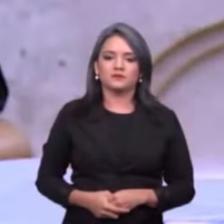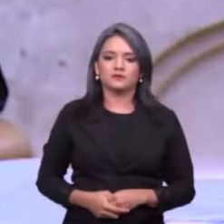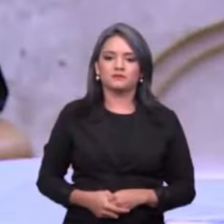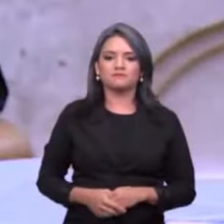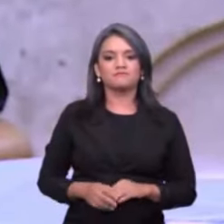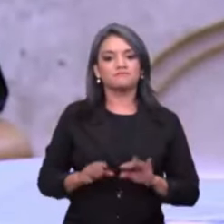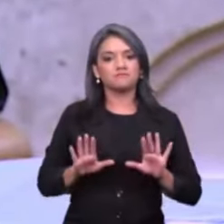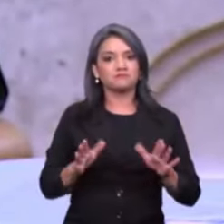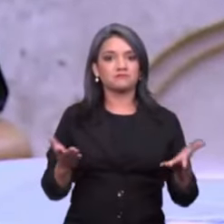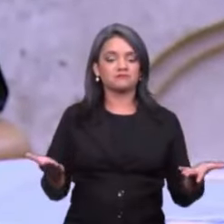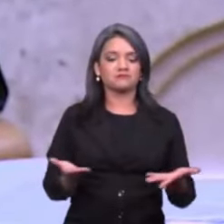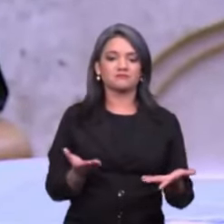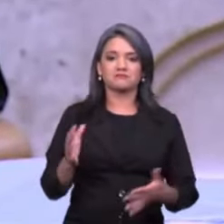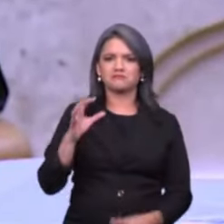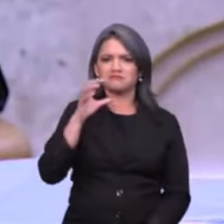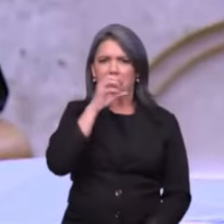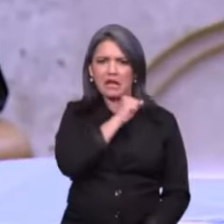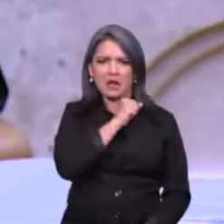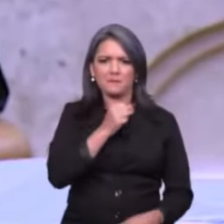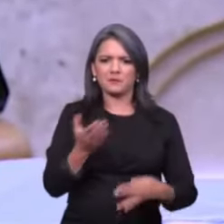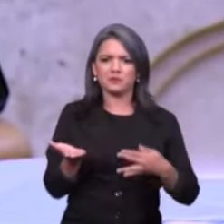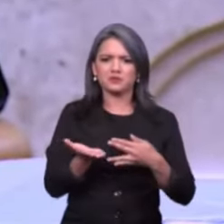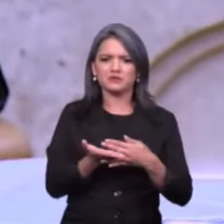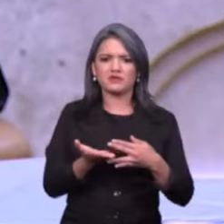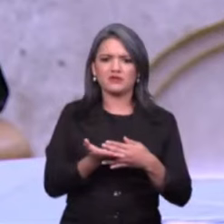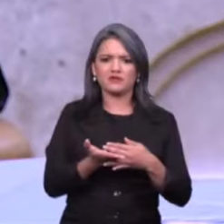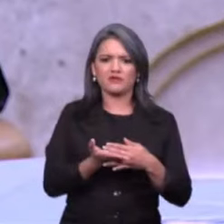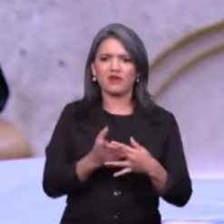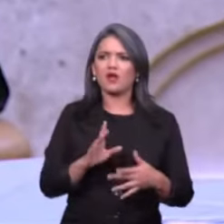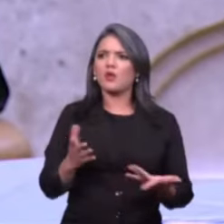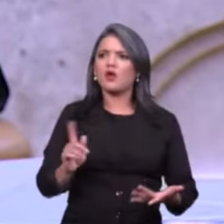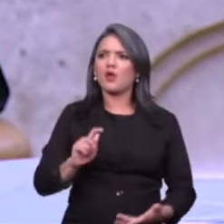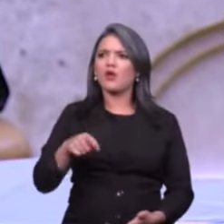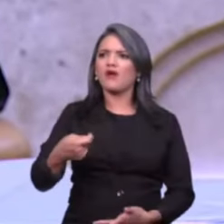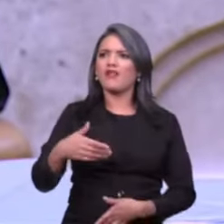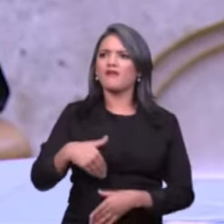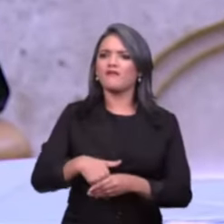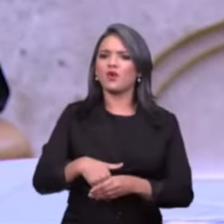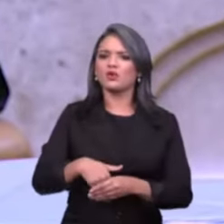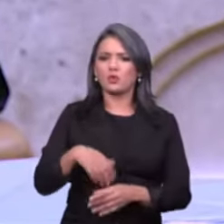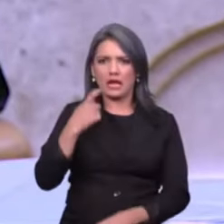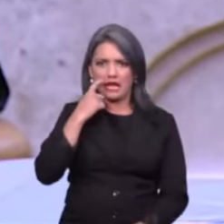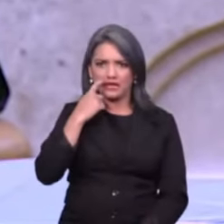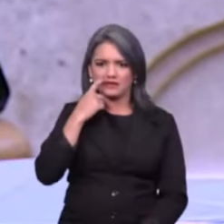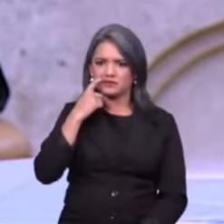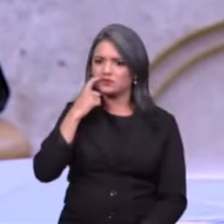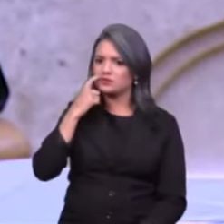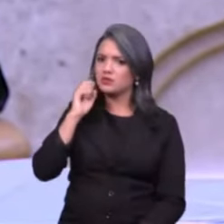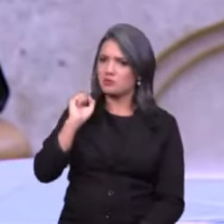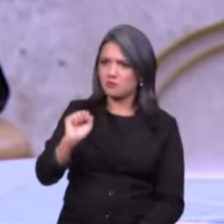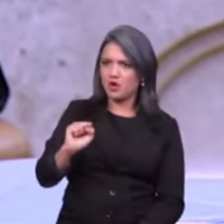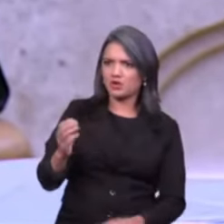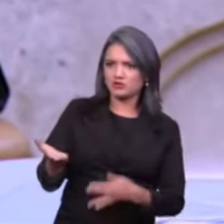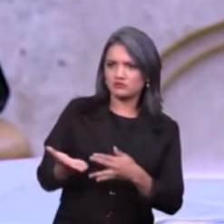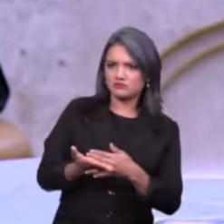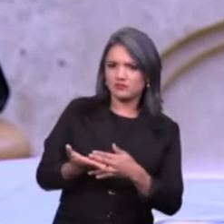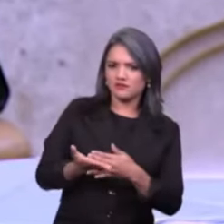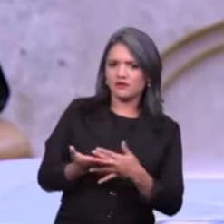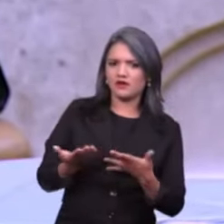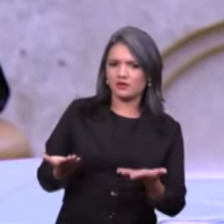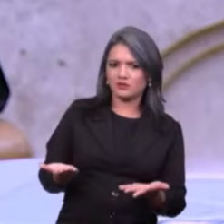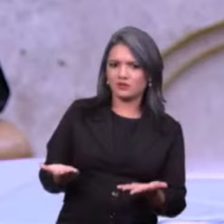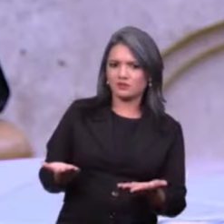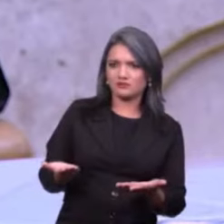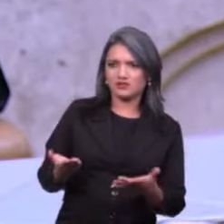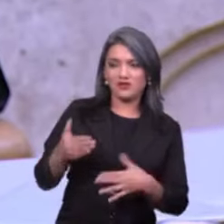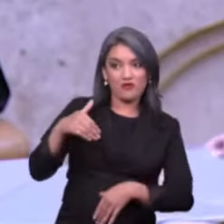Fazemos então um breve intervalo. Quem votaria agora? Ministro Cássio? Podemos fazer um intervalo? O voto de Vossa Excelência é longo ou